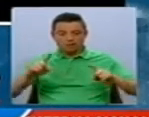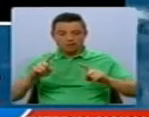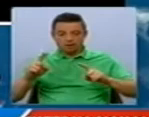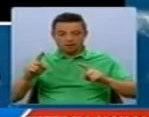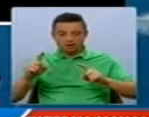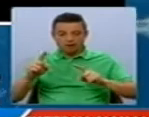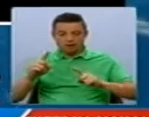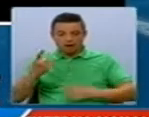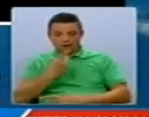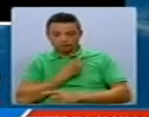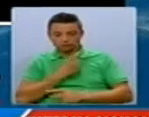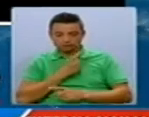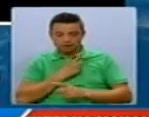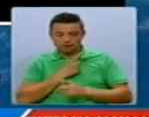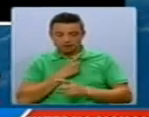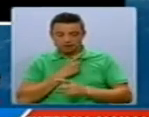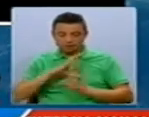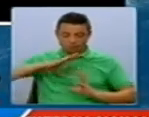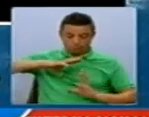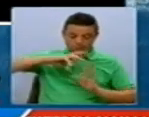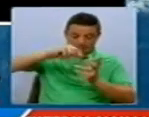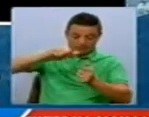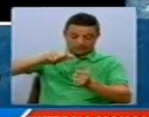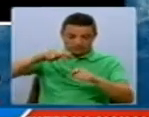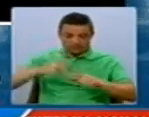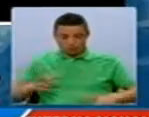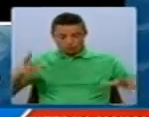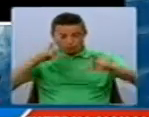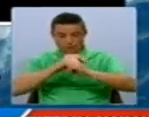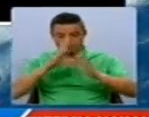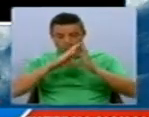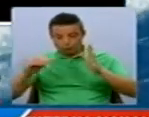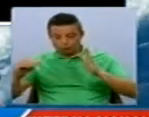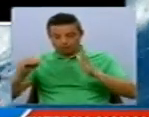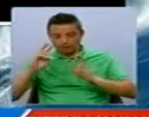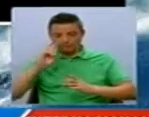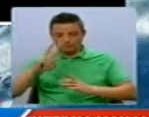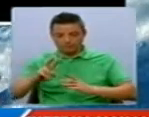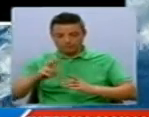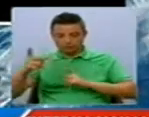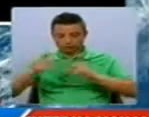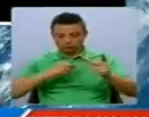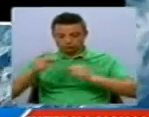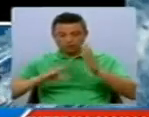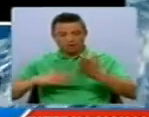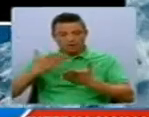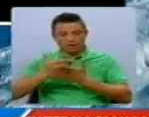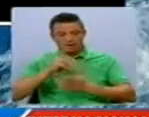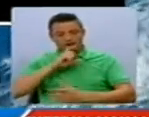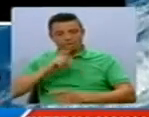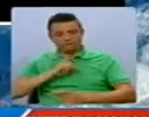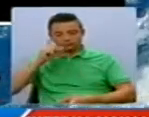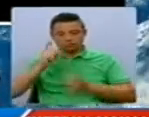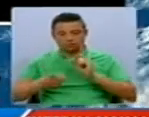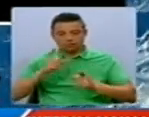planetas, eles são obrigados a comer esses planetas. E, portanto, este novo modelo permite-nos olhar para o espectro de uma estrela e dar-nos uma indicação sobre